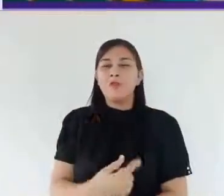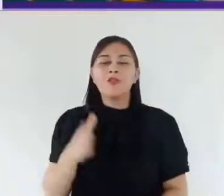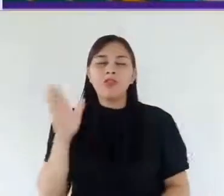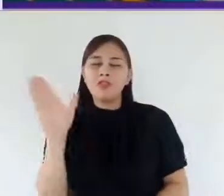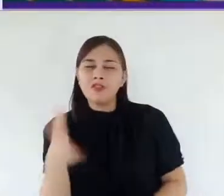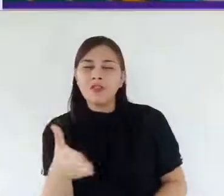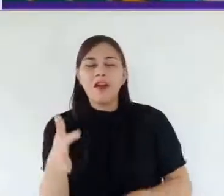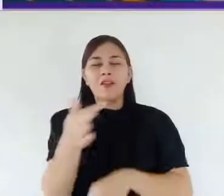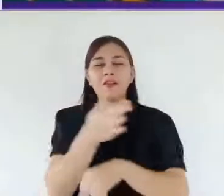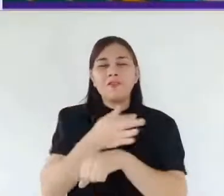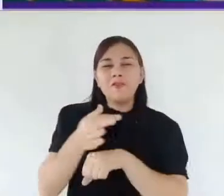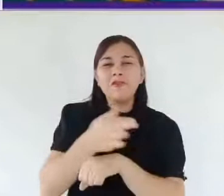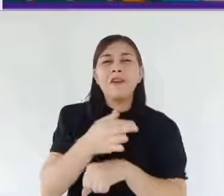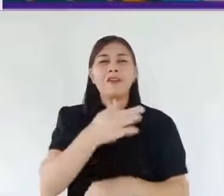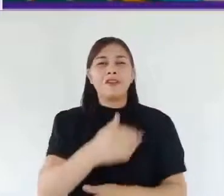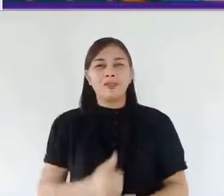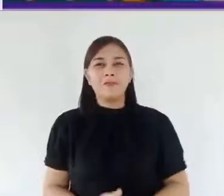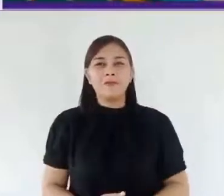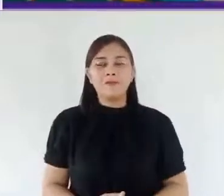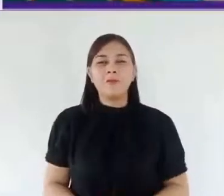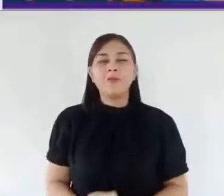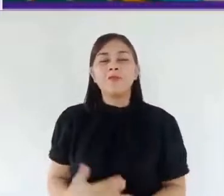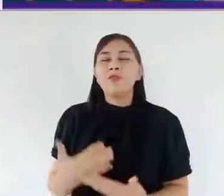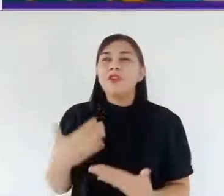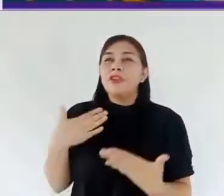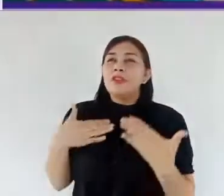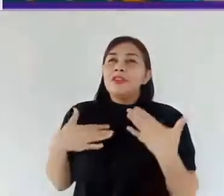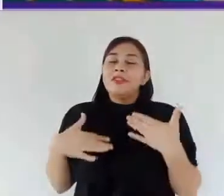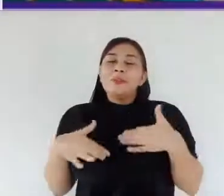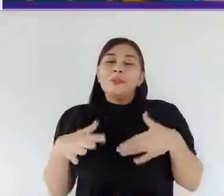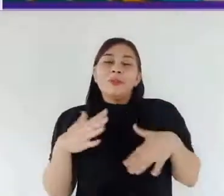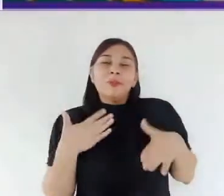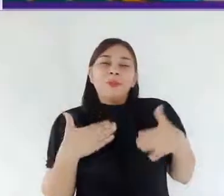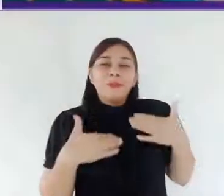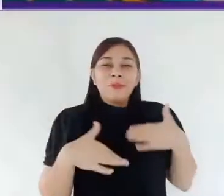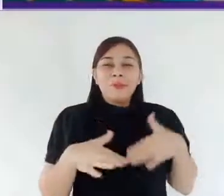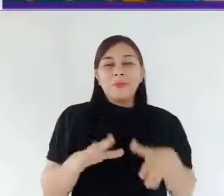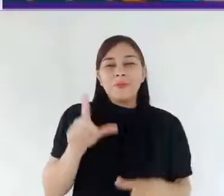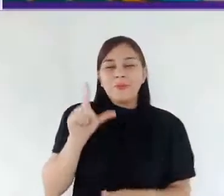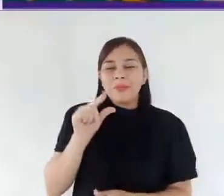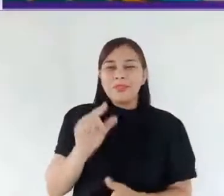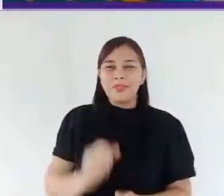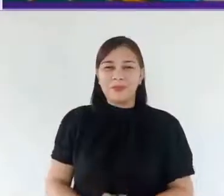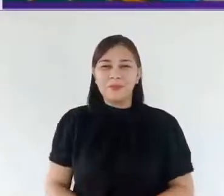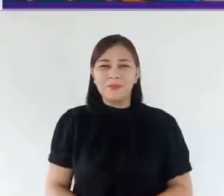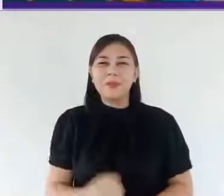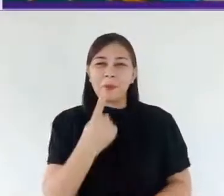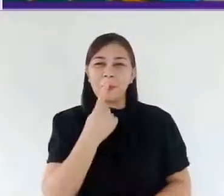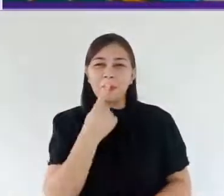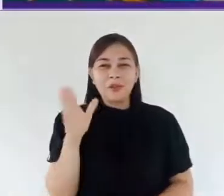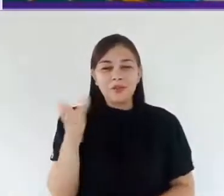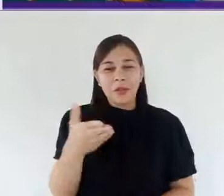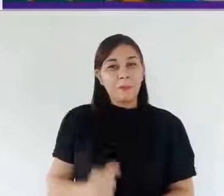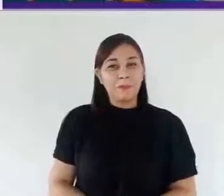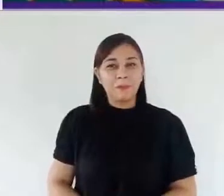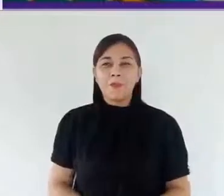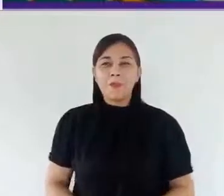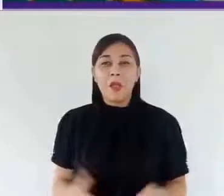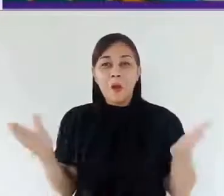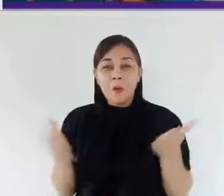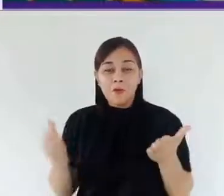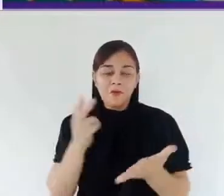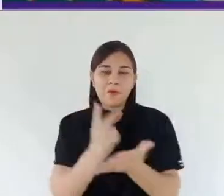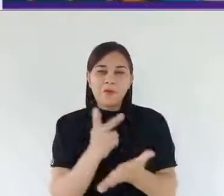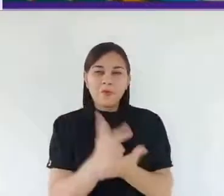ficar de férias e a gente vai poder descansar um pouquinho. Está mais perto do que longe, tá bom? Mas hoje vamos dar